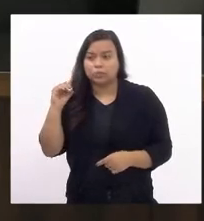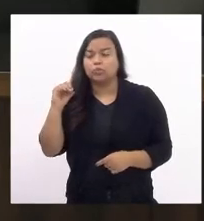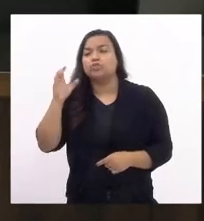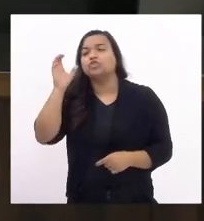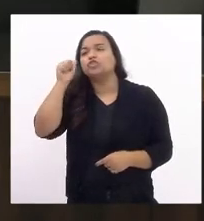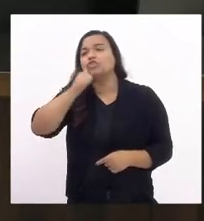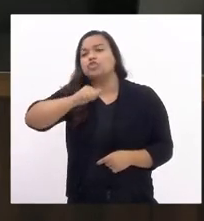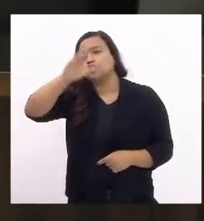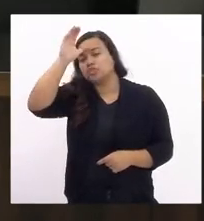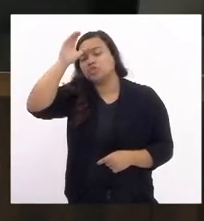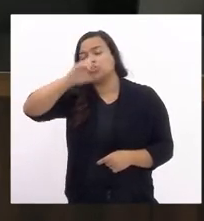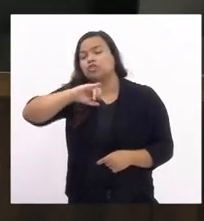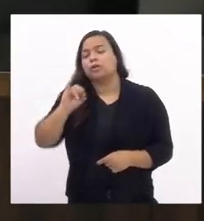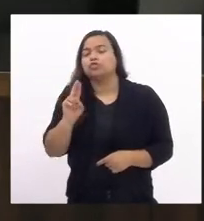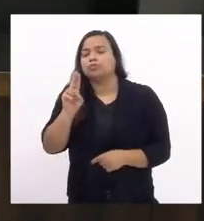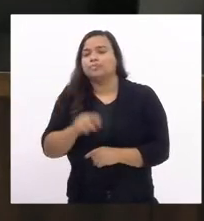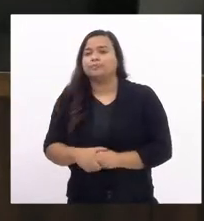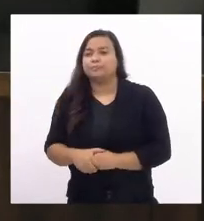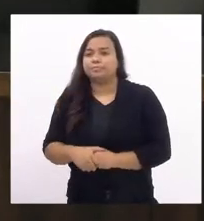Ju.